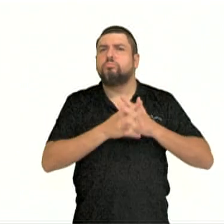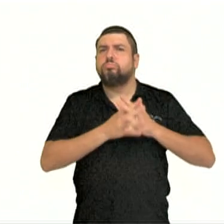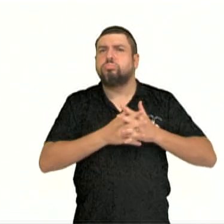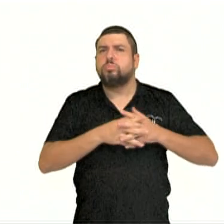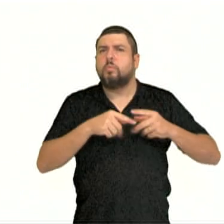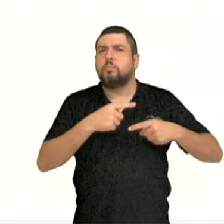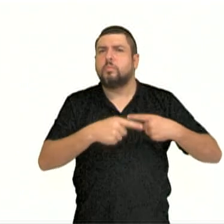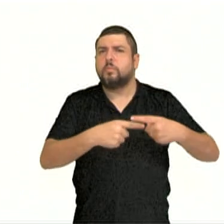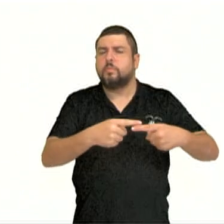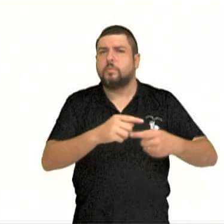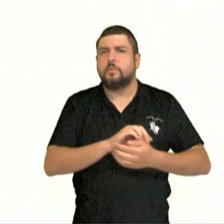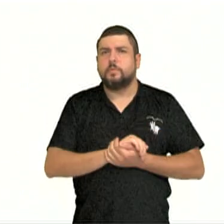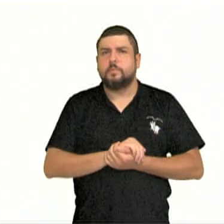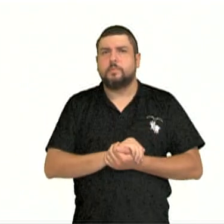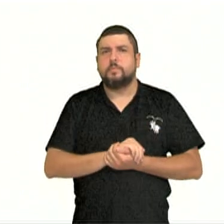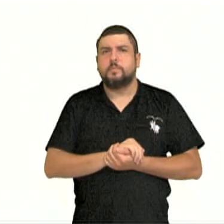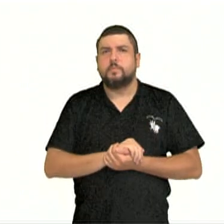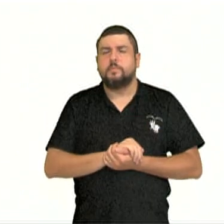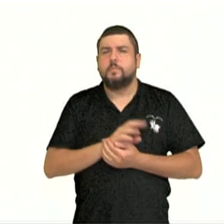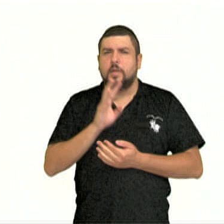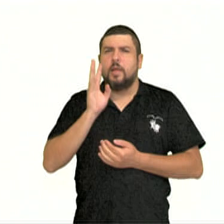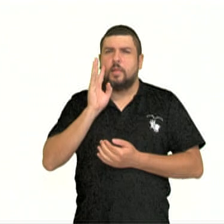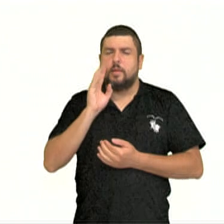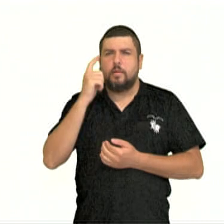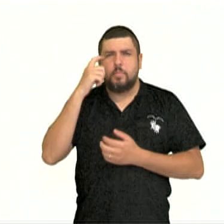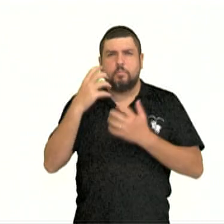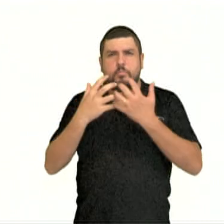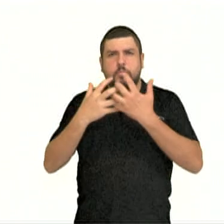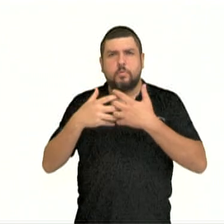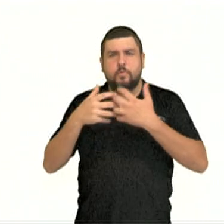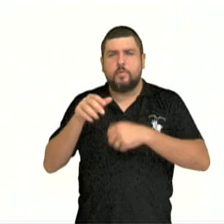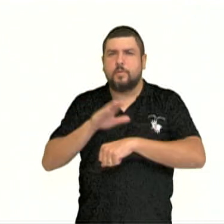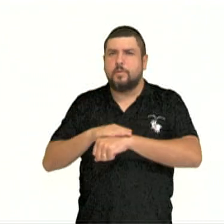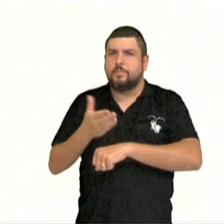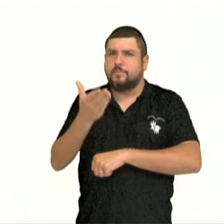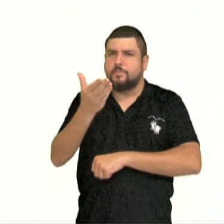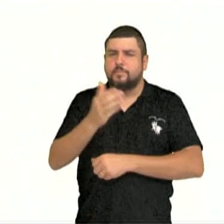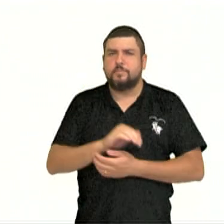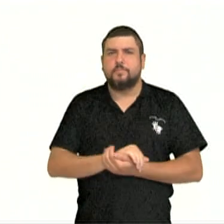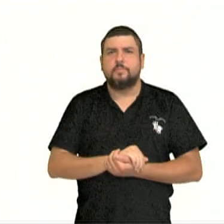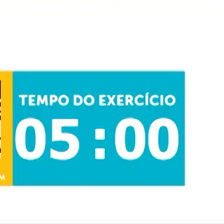tona. Legal essa questão, hein? Reflitam assim, um tempinho para vocês.